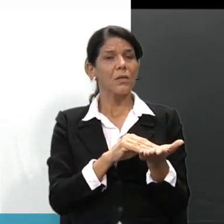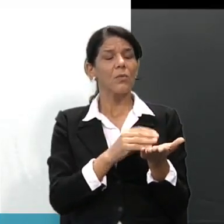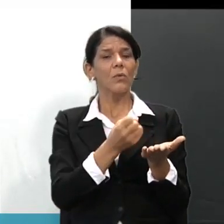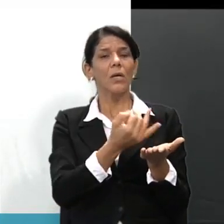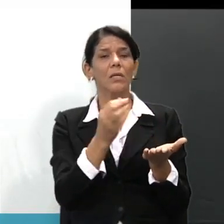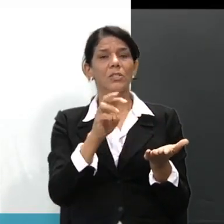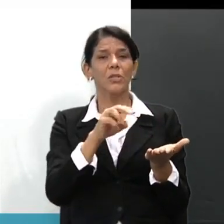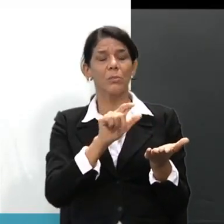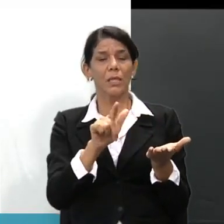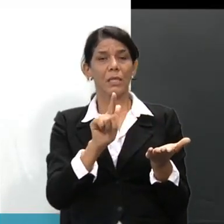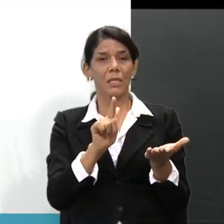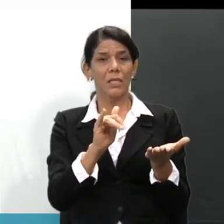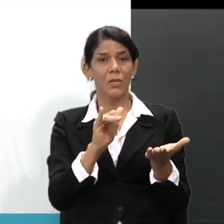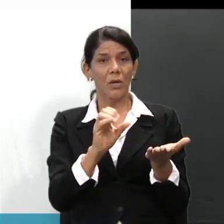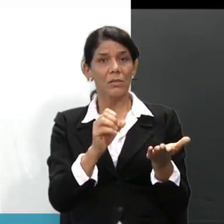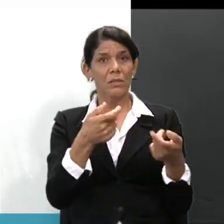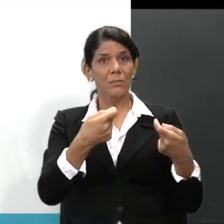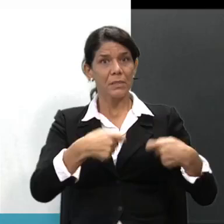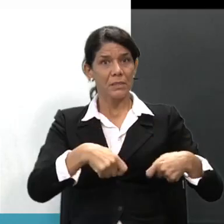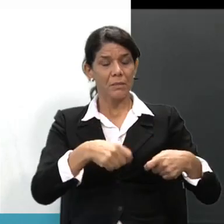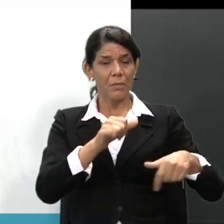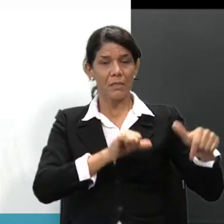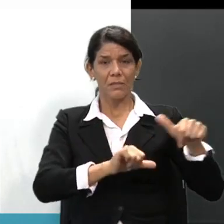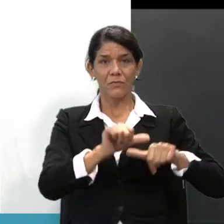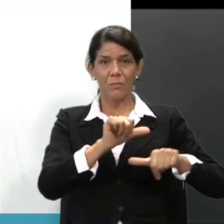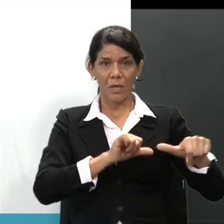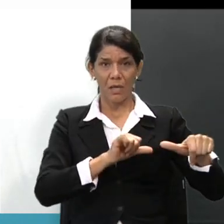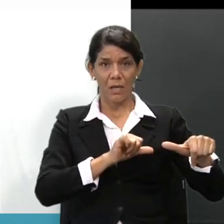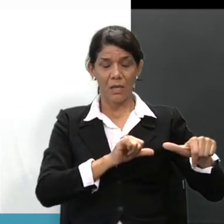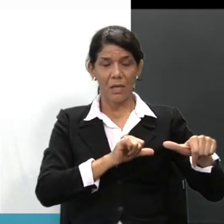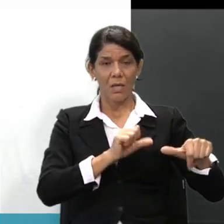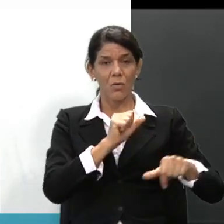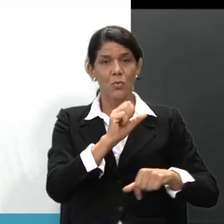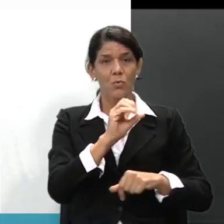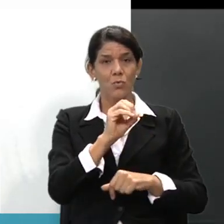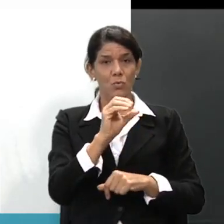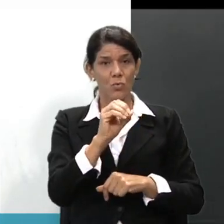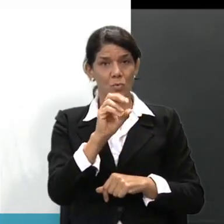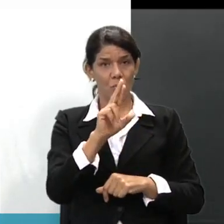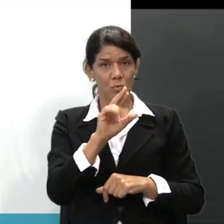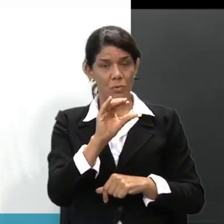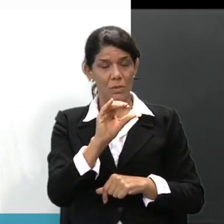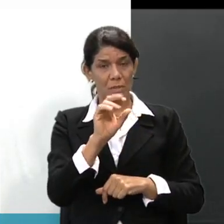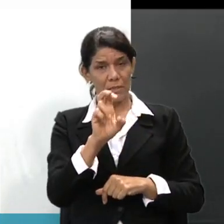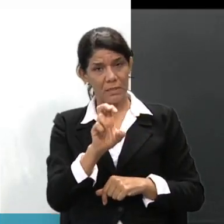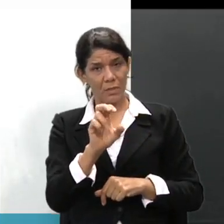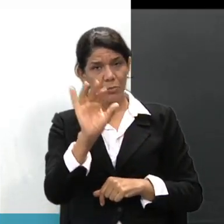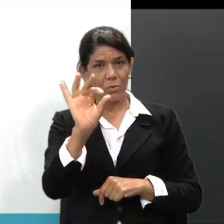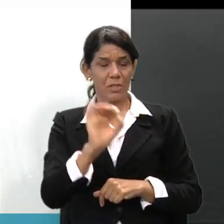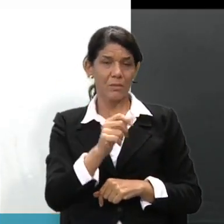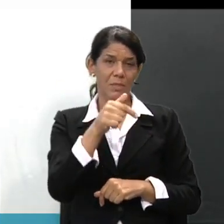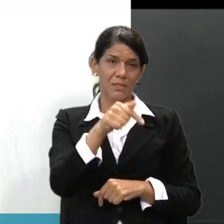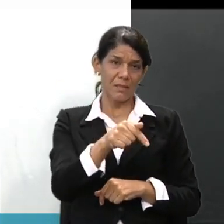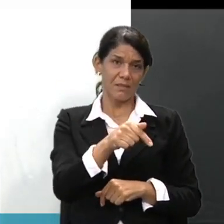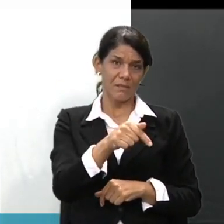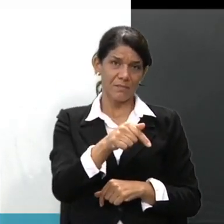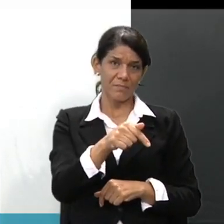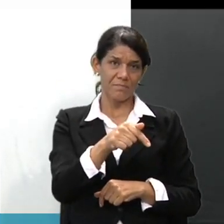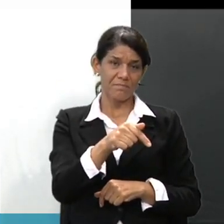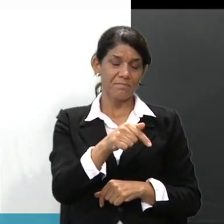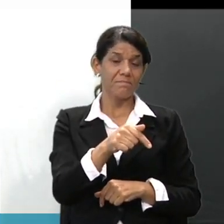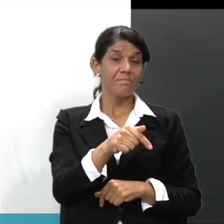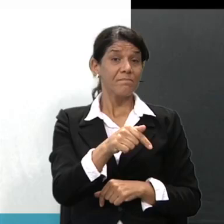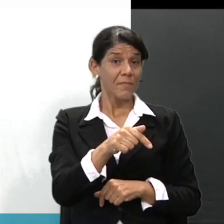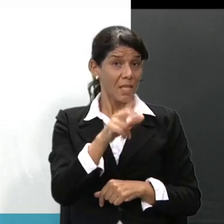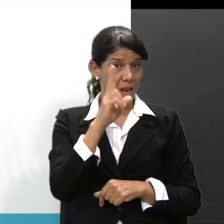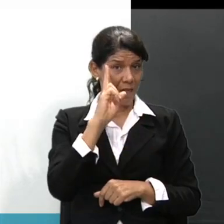quantidade de ml de glicose que vai ser necessária para transformar o soro de 5% para 7? Nem precisa fazer conta,